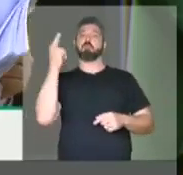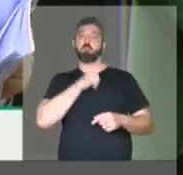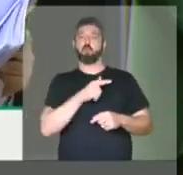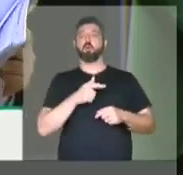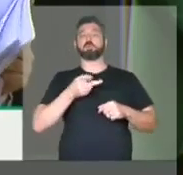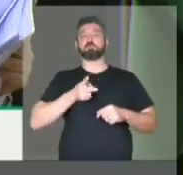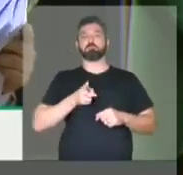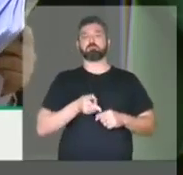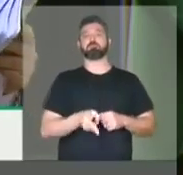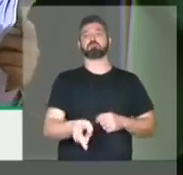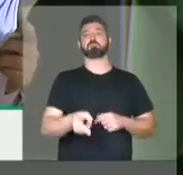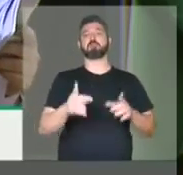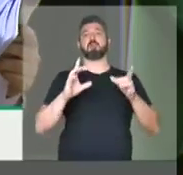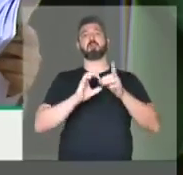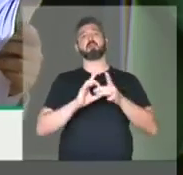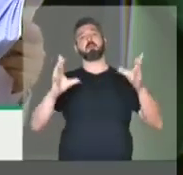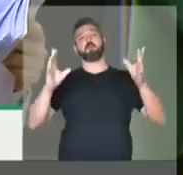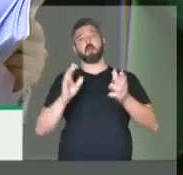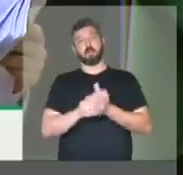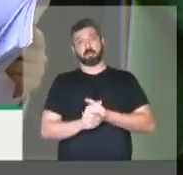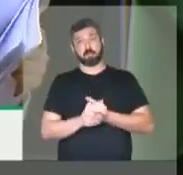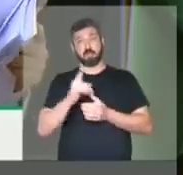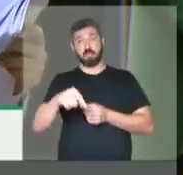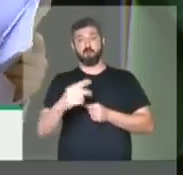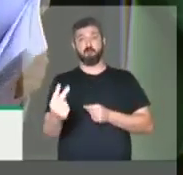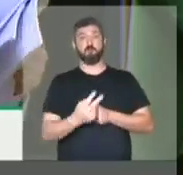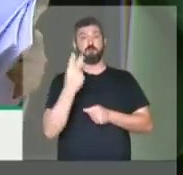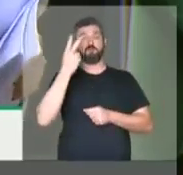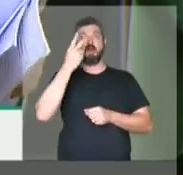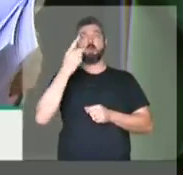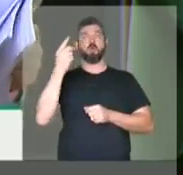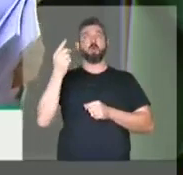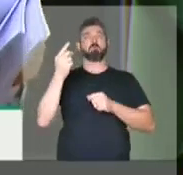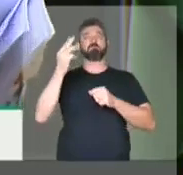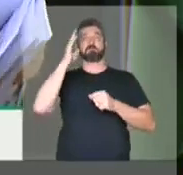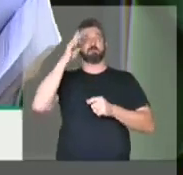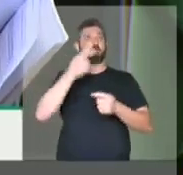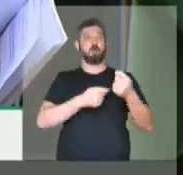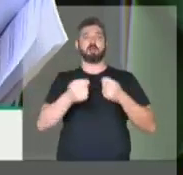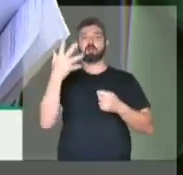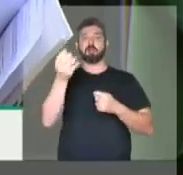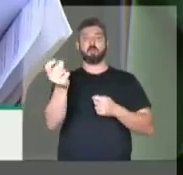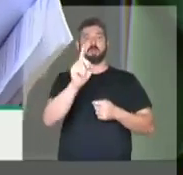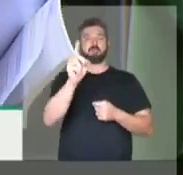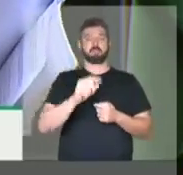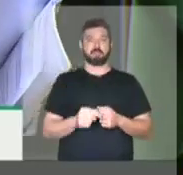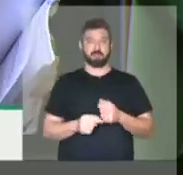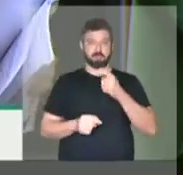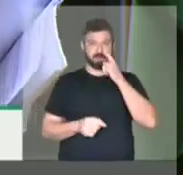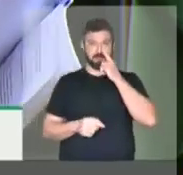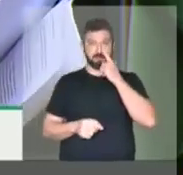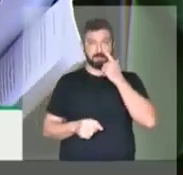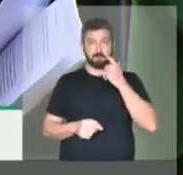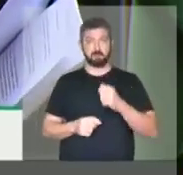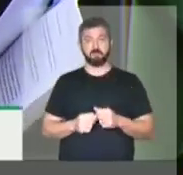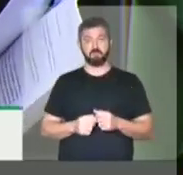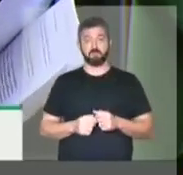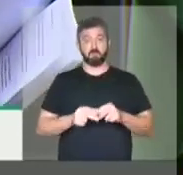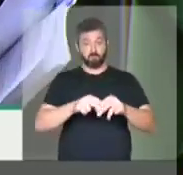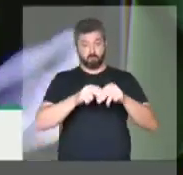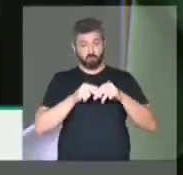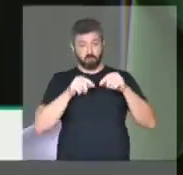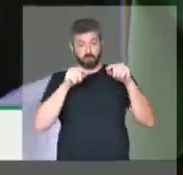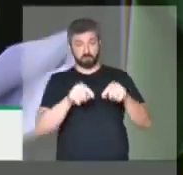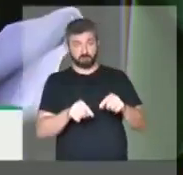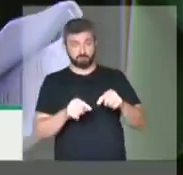dever permanente a democracia como valor inegociável para a superação das crises que a debilitam. Com